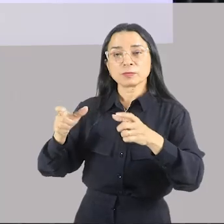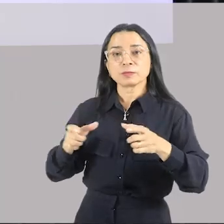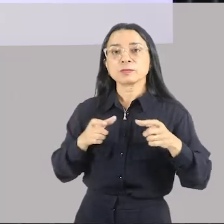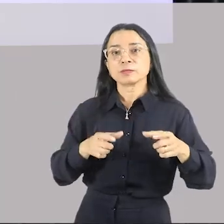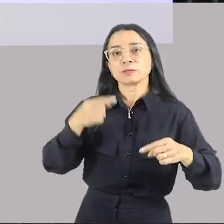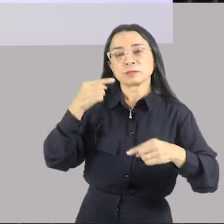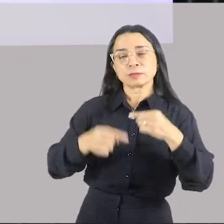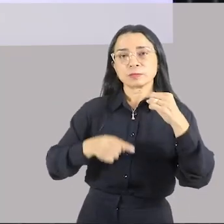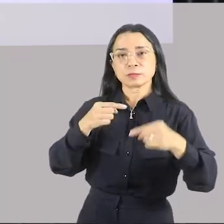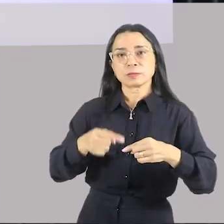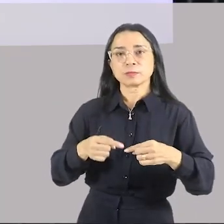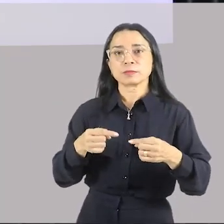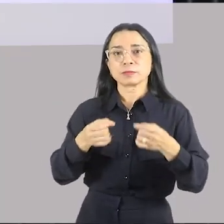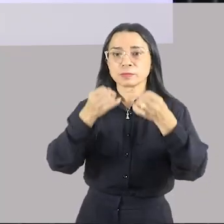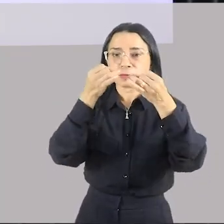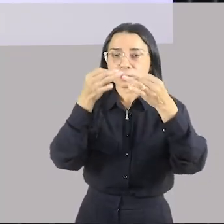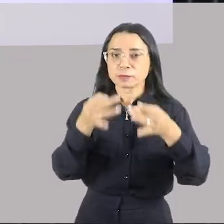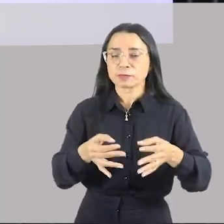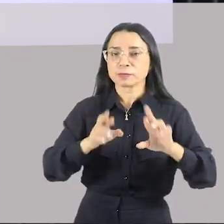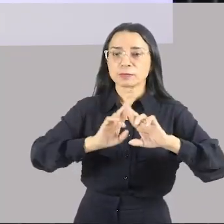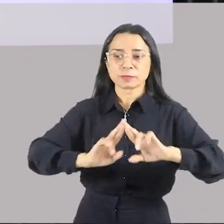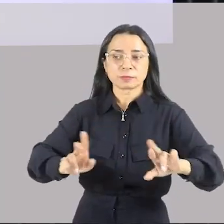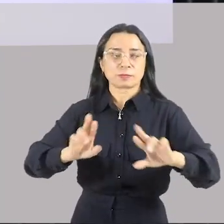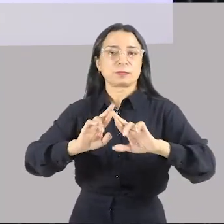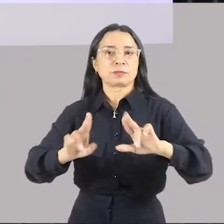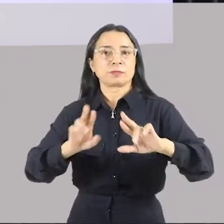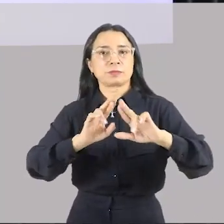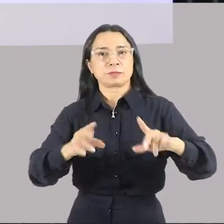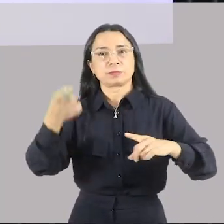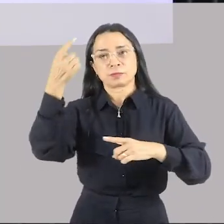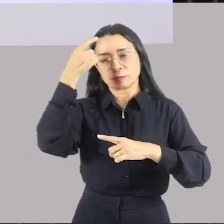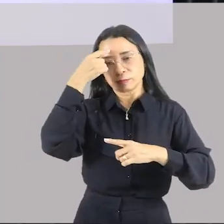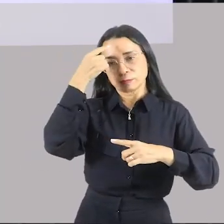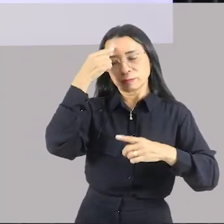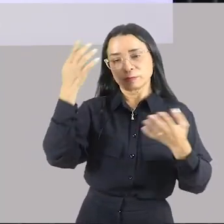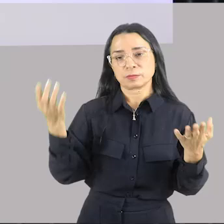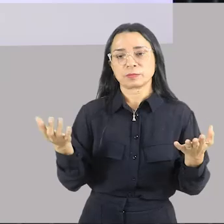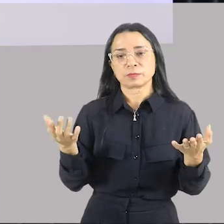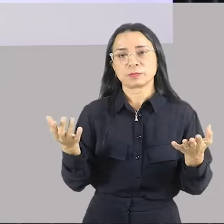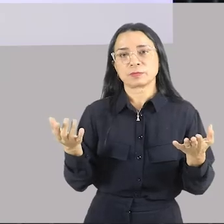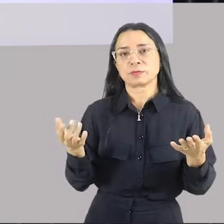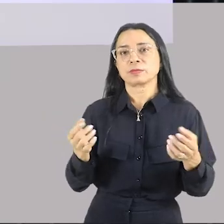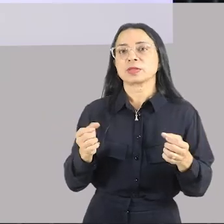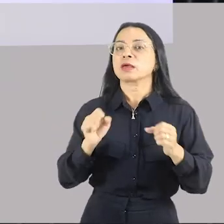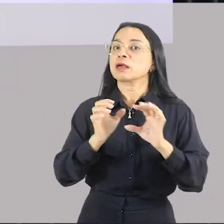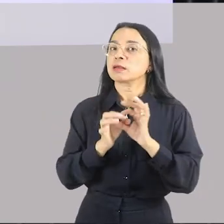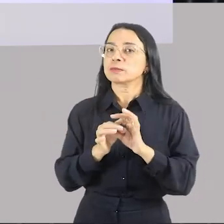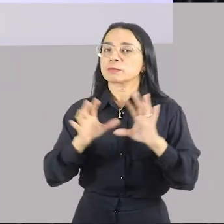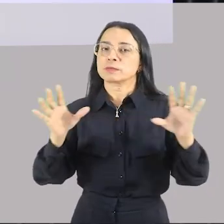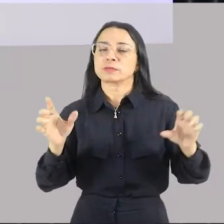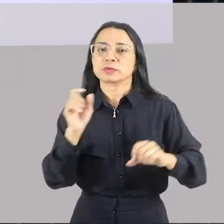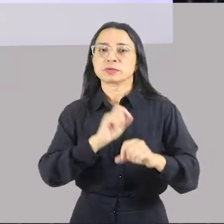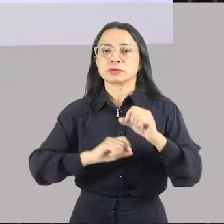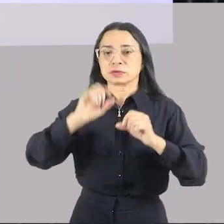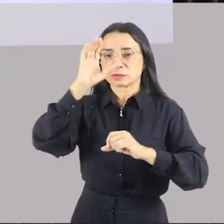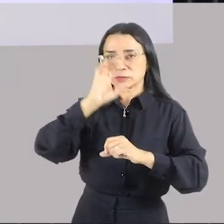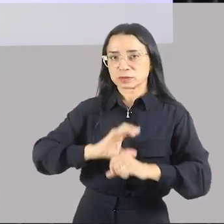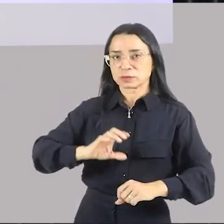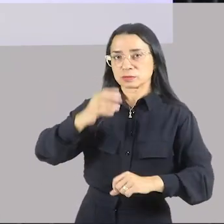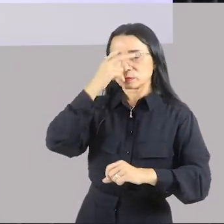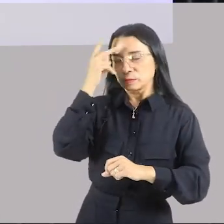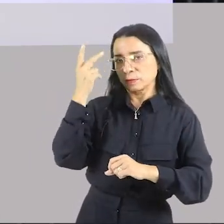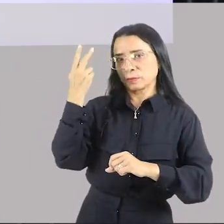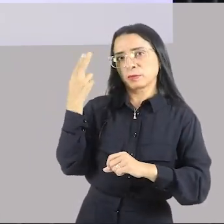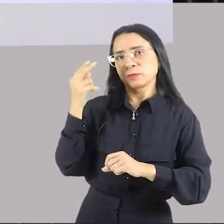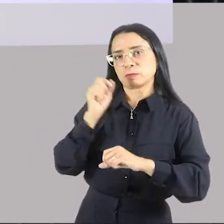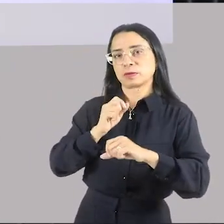para a discussão das diferentes ideias, né? E que permita que o cidadão participe também, cada vez mais, desse processo, promovendo